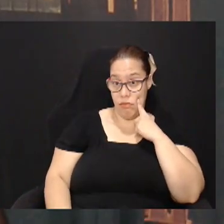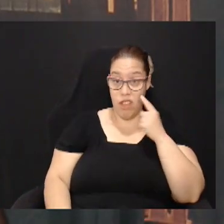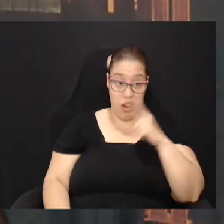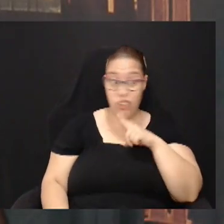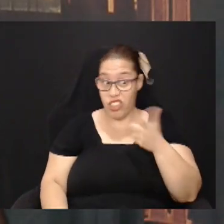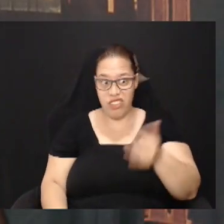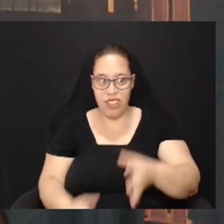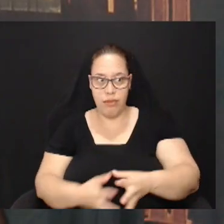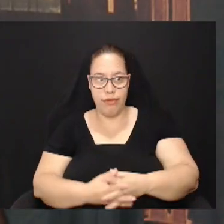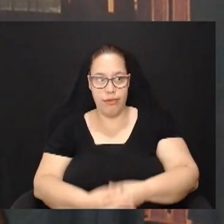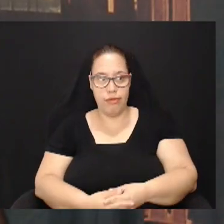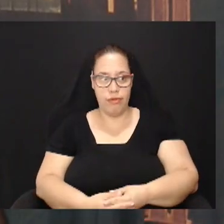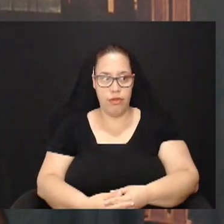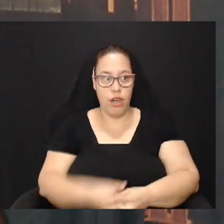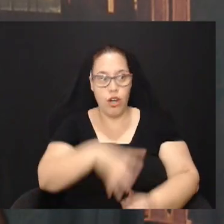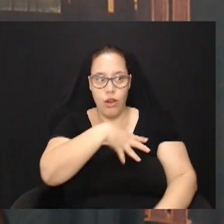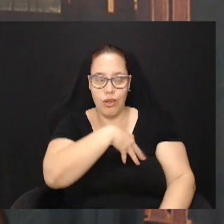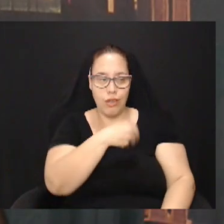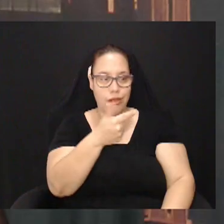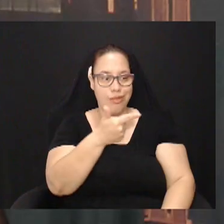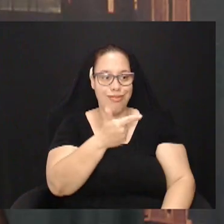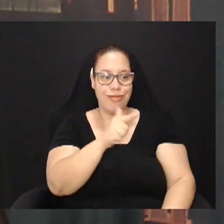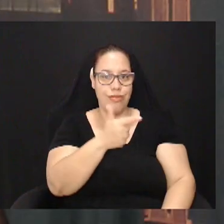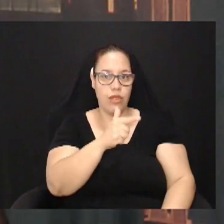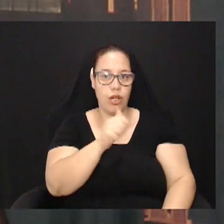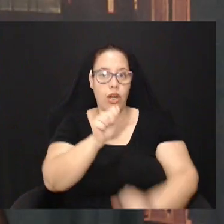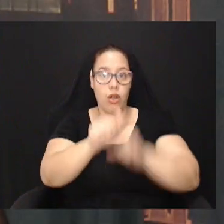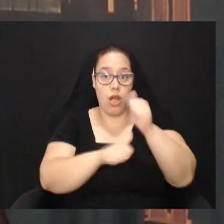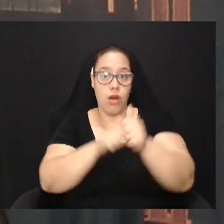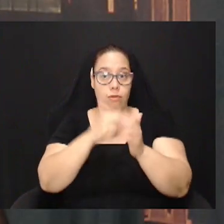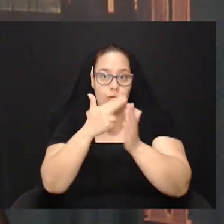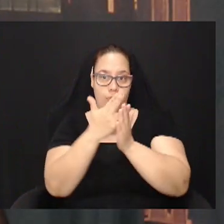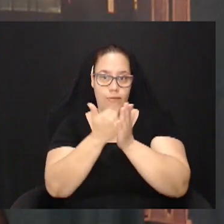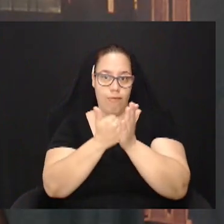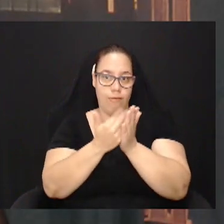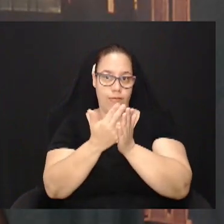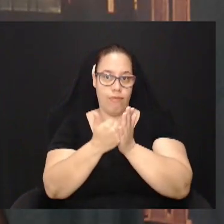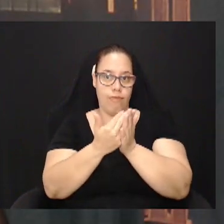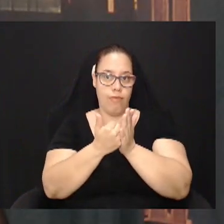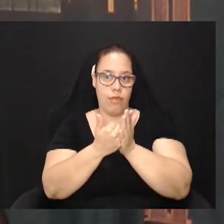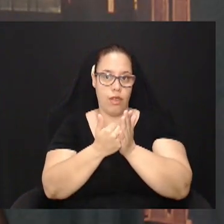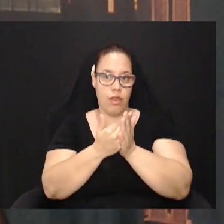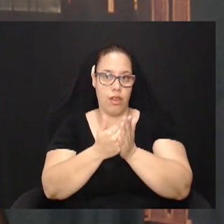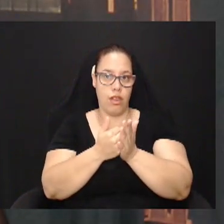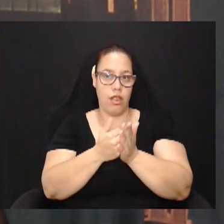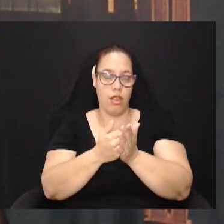filhos não têm mais isso. Então, eu quero mudar de desenho. O próximo desenho vai demorar 1 hora.